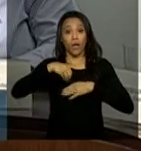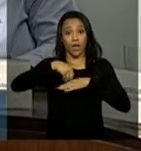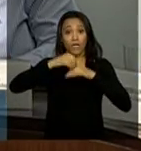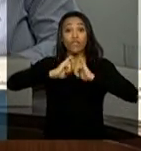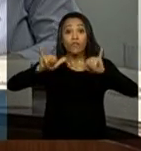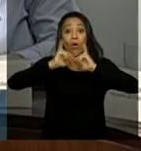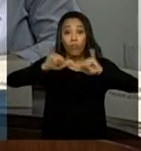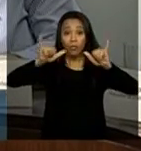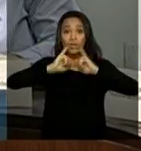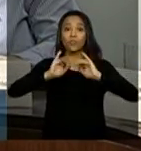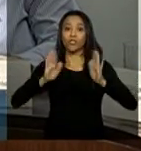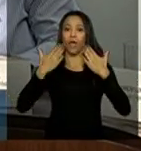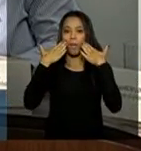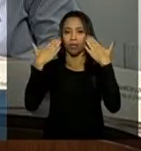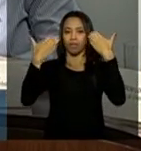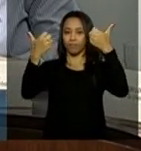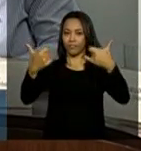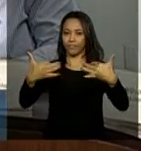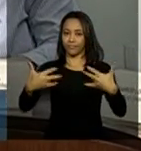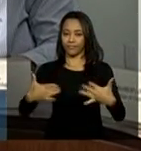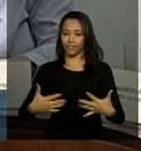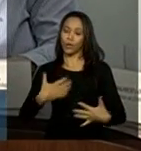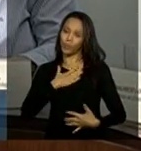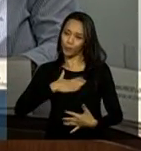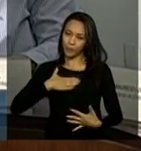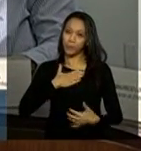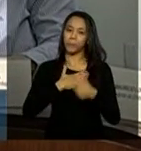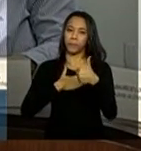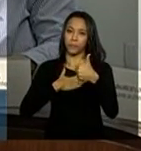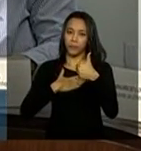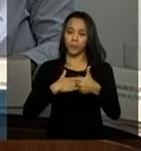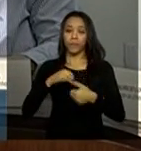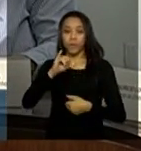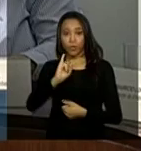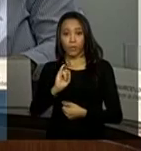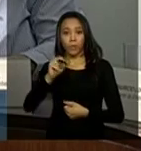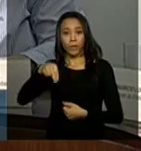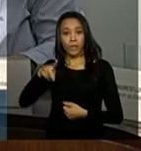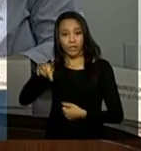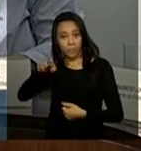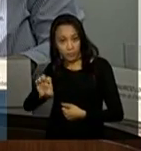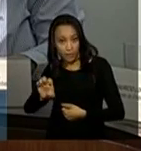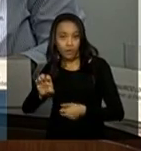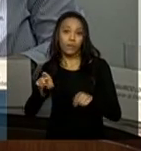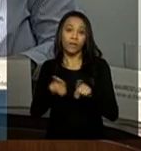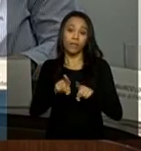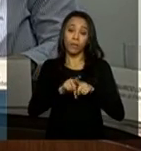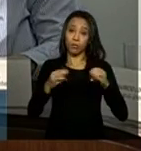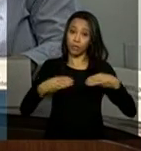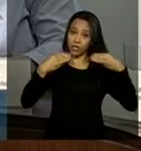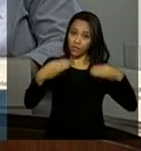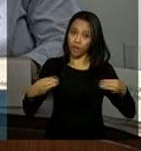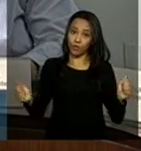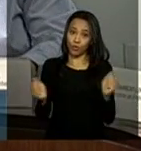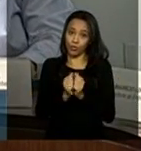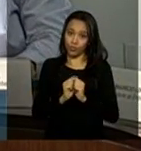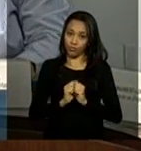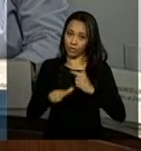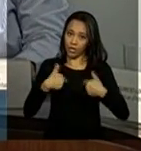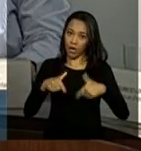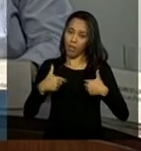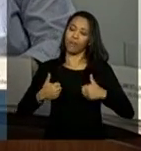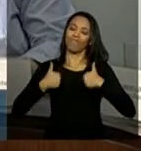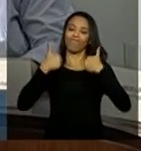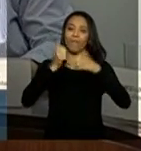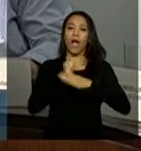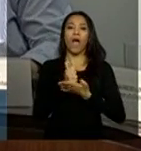aqui. E queria dizer que o INPE e o Ministério estão à inteira disposição para continuar colaborando, junto aí com a Embrapa e